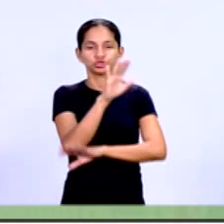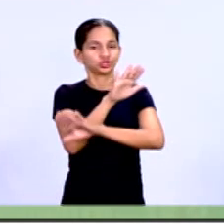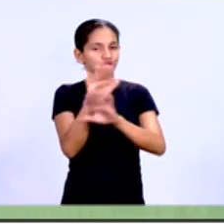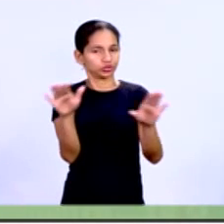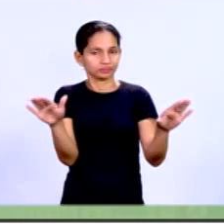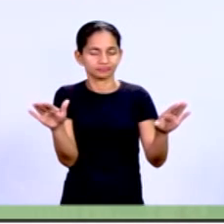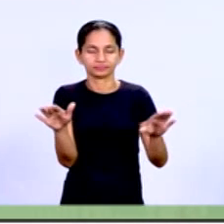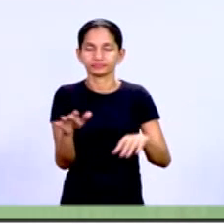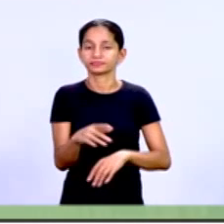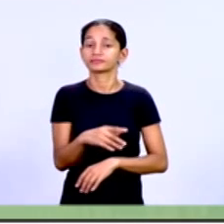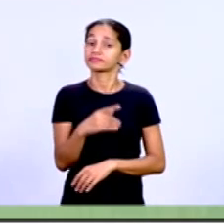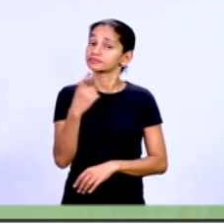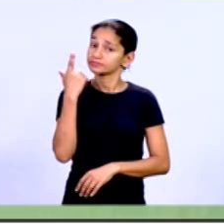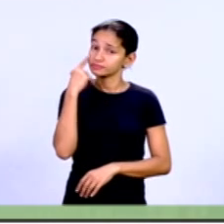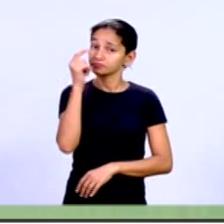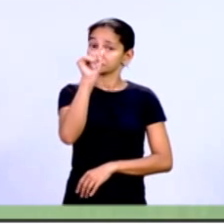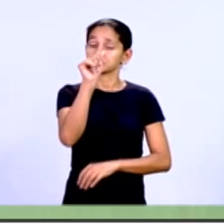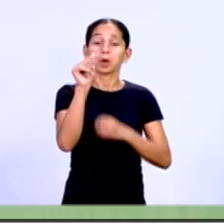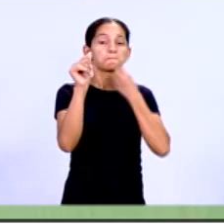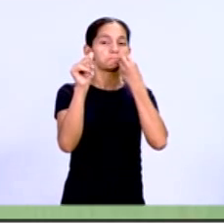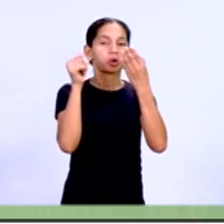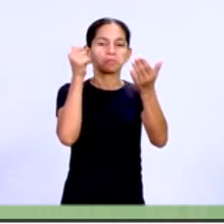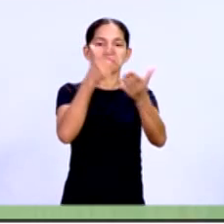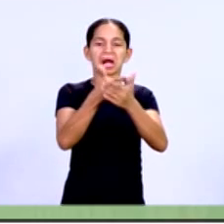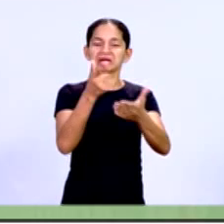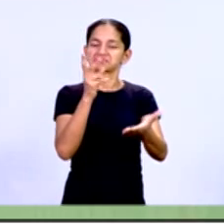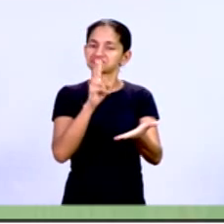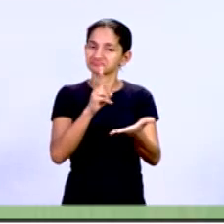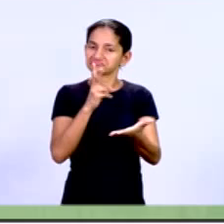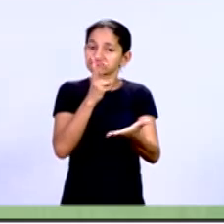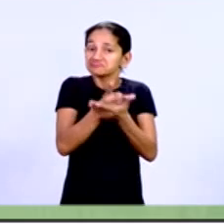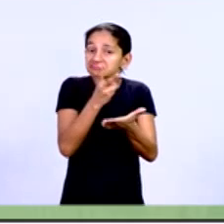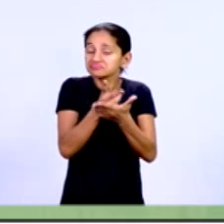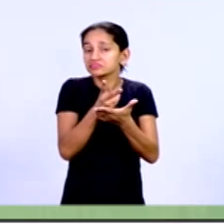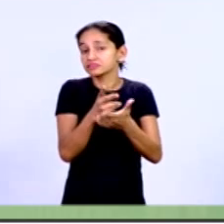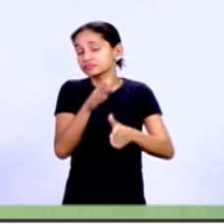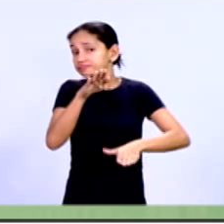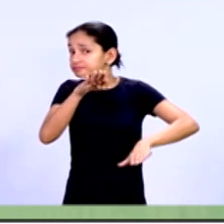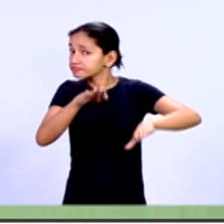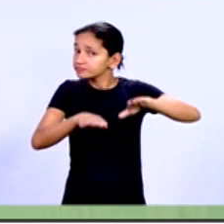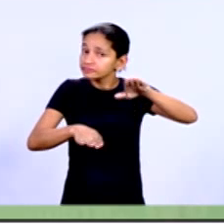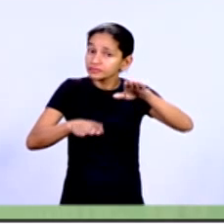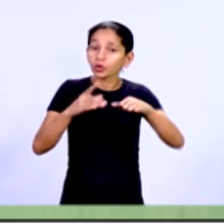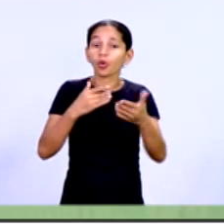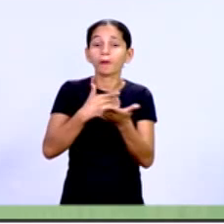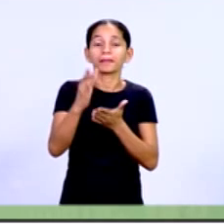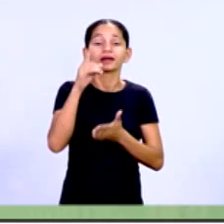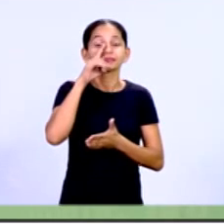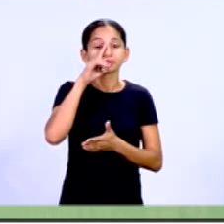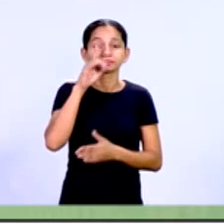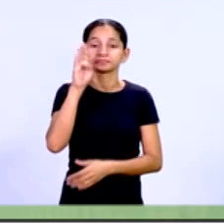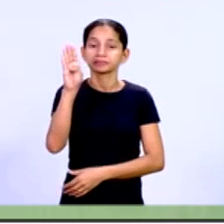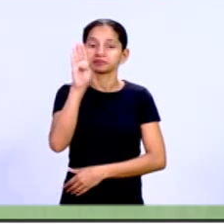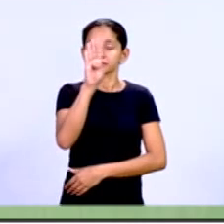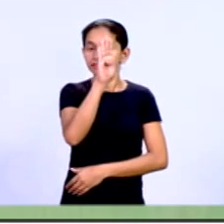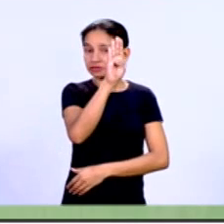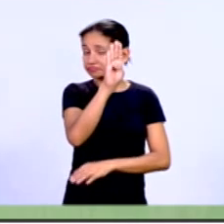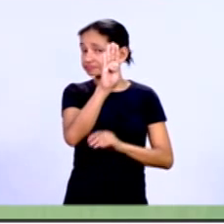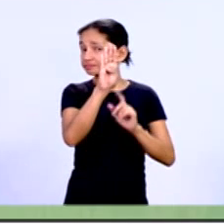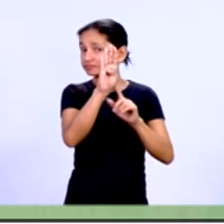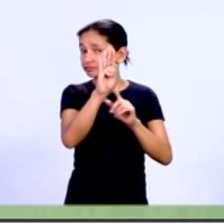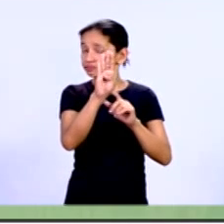risco. A é um bom pagador, então gera algum risco. BBB está